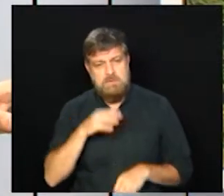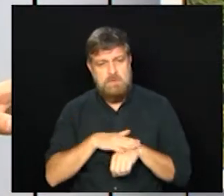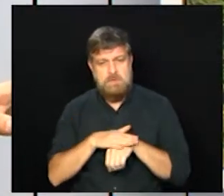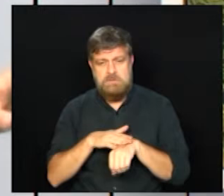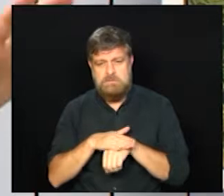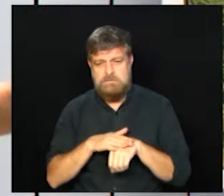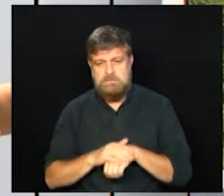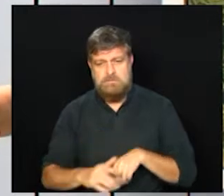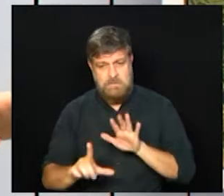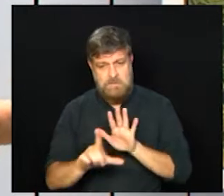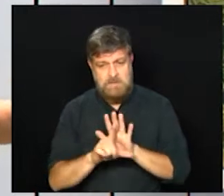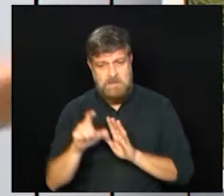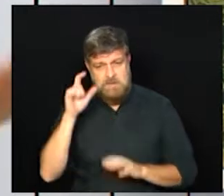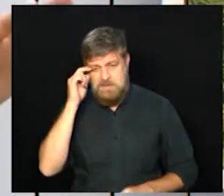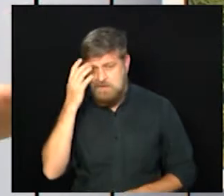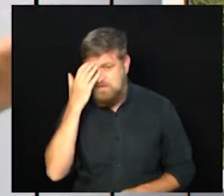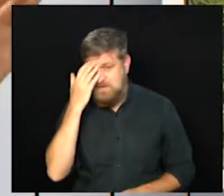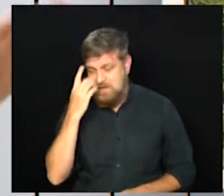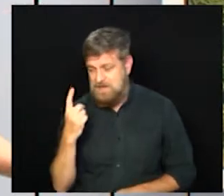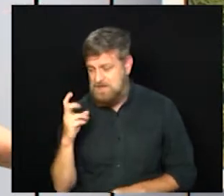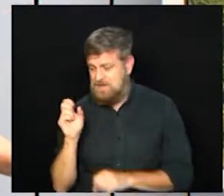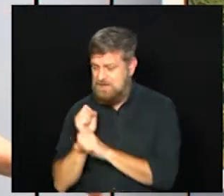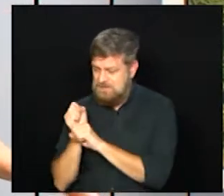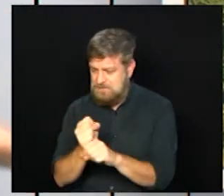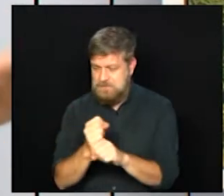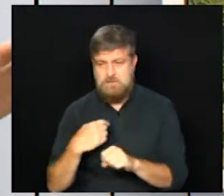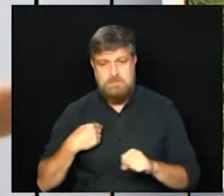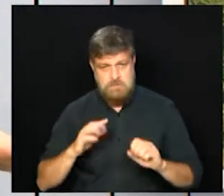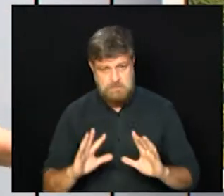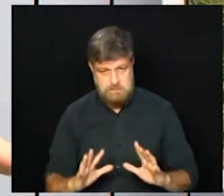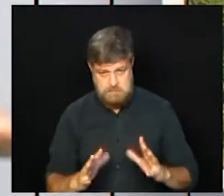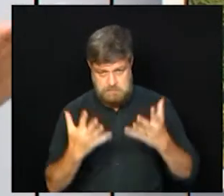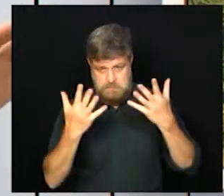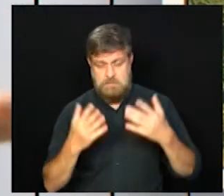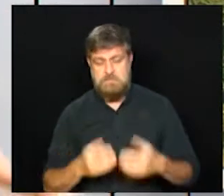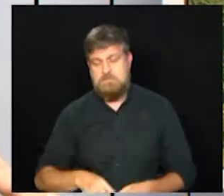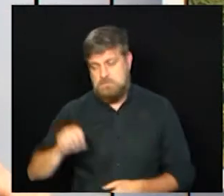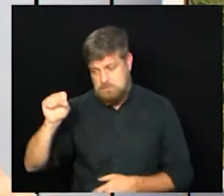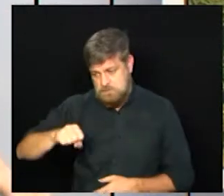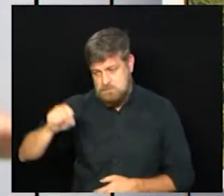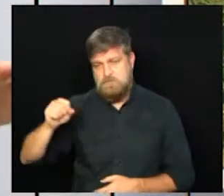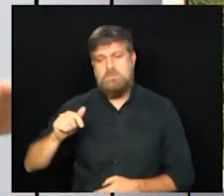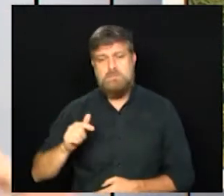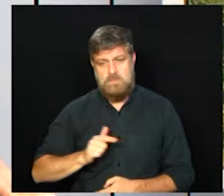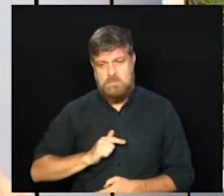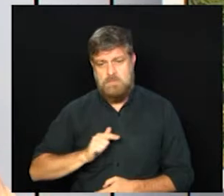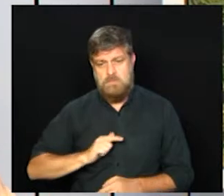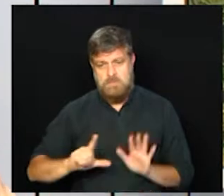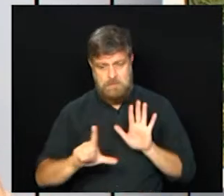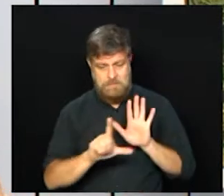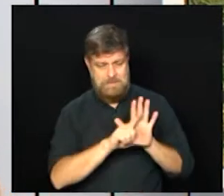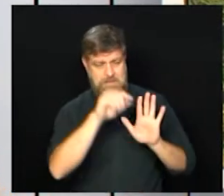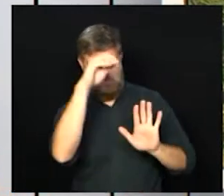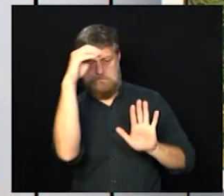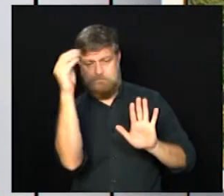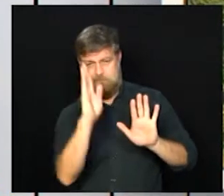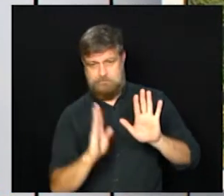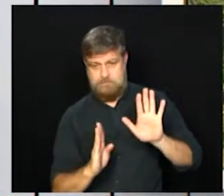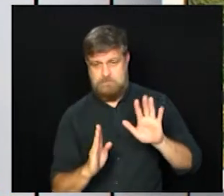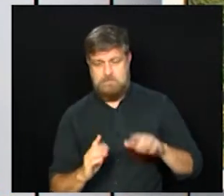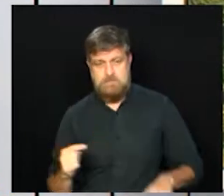Maria da Penha, 15 anos, nós precisamos comemorar e saudar a existência no Brasil de